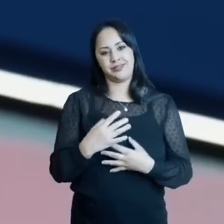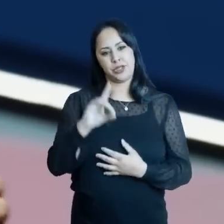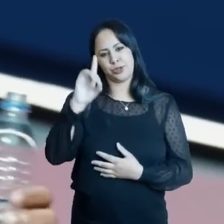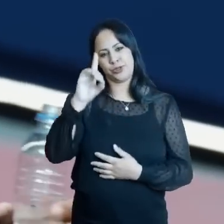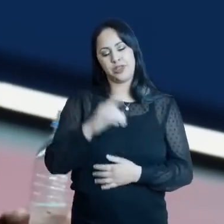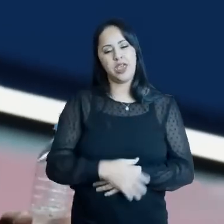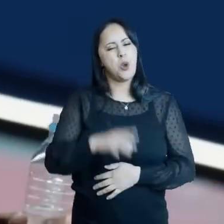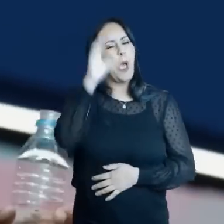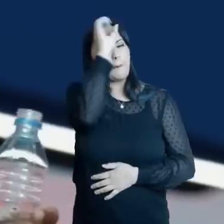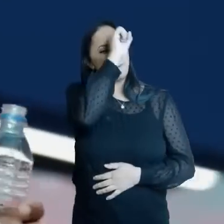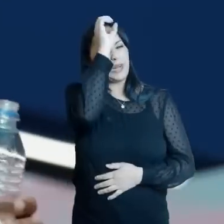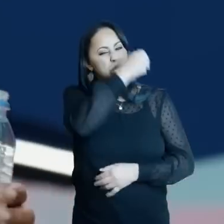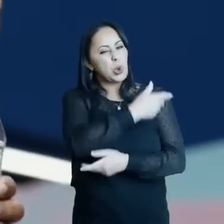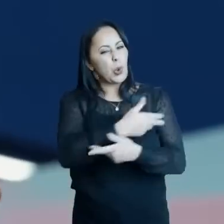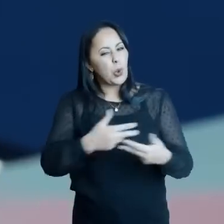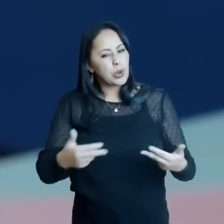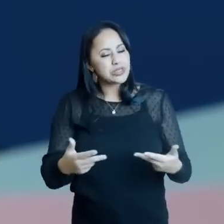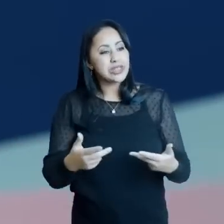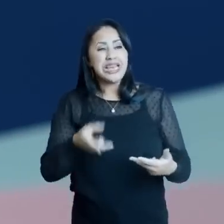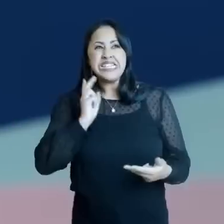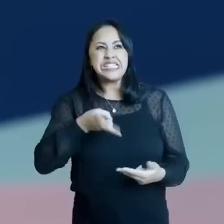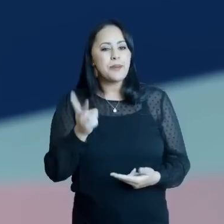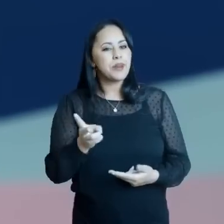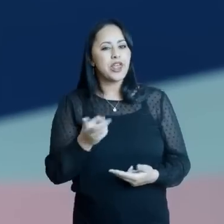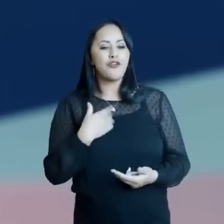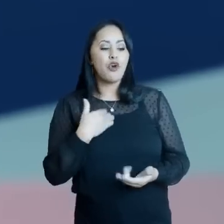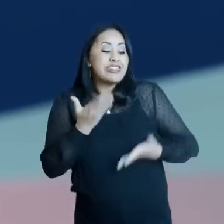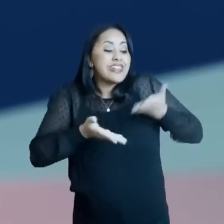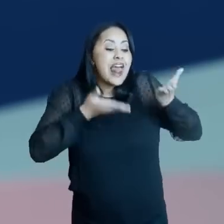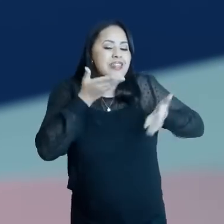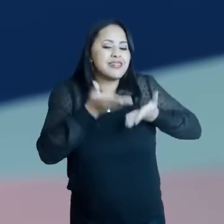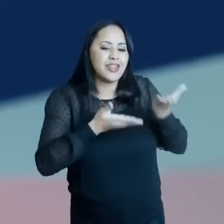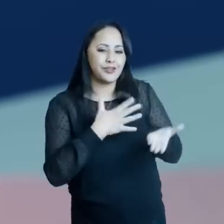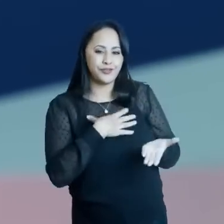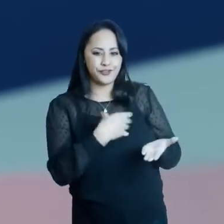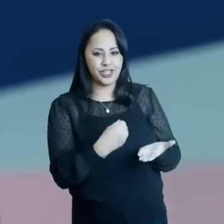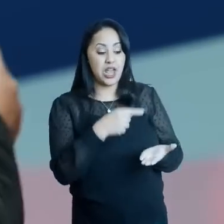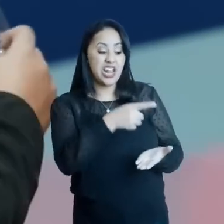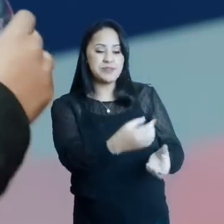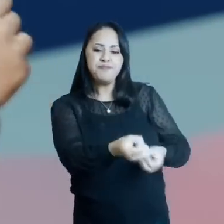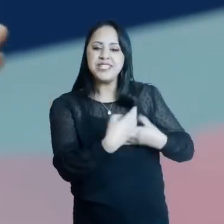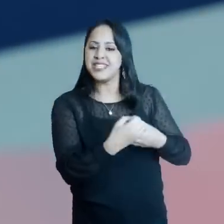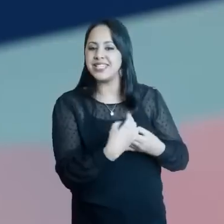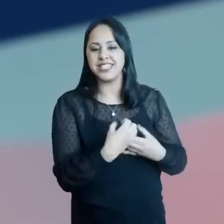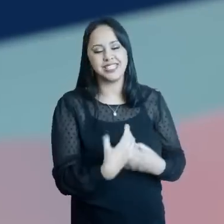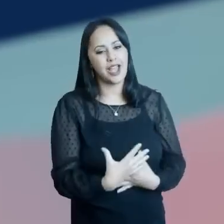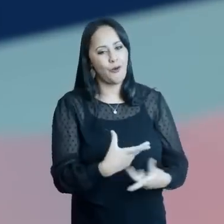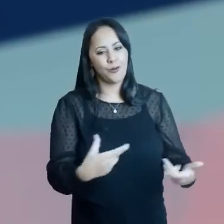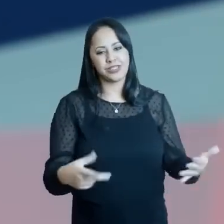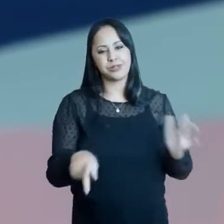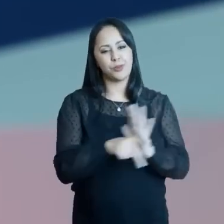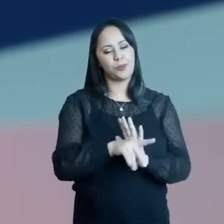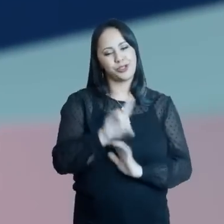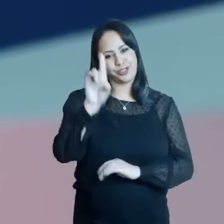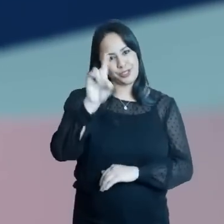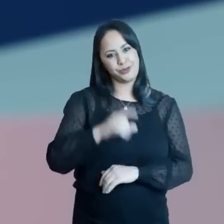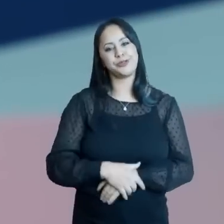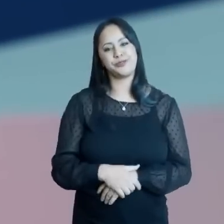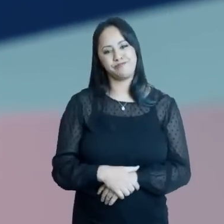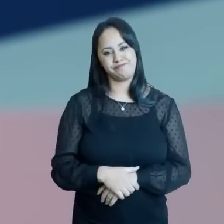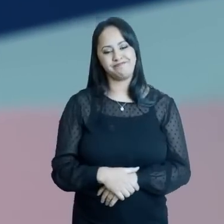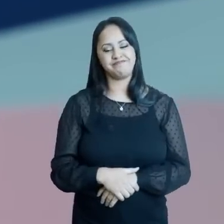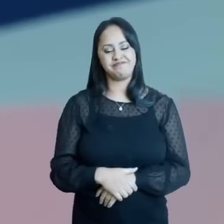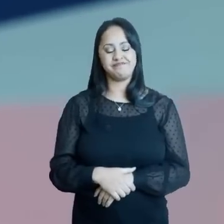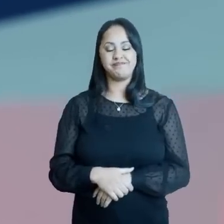São assim, ó, eu aprendo coisas sobre Deus. Toda vez que eu vou lidar com eles são meus maiores professores sobre o amor de Deus, sobre o cuidado de Deus.